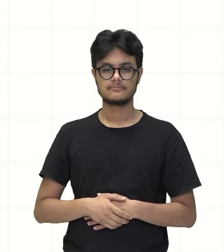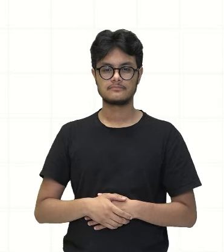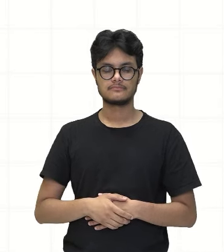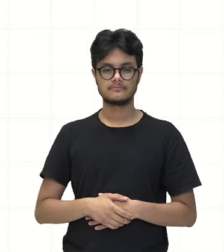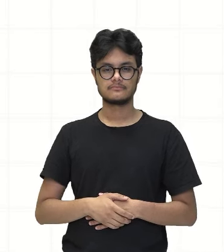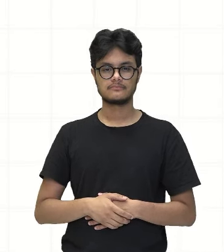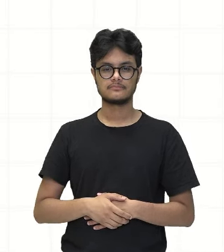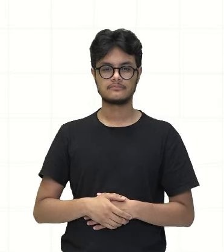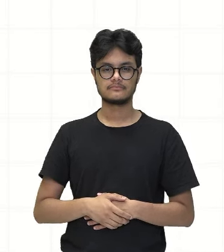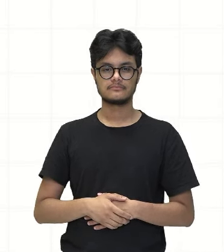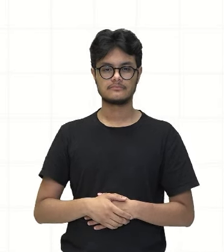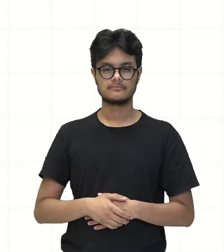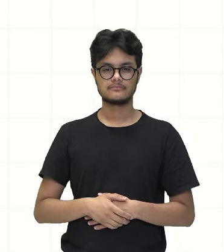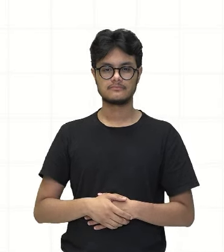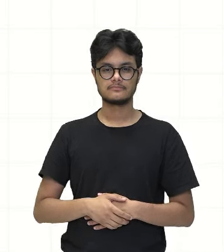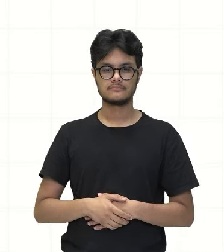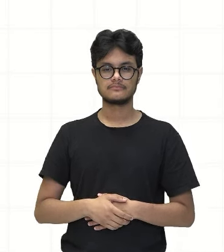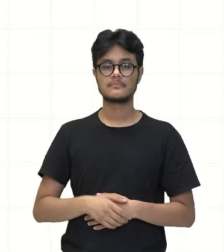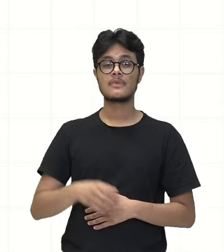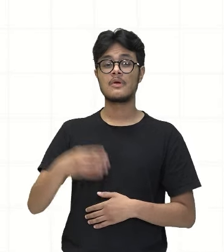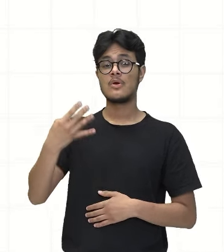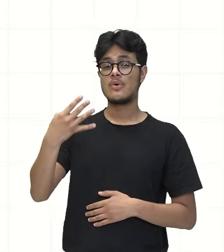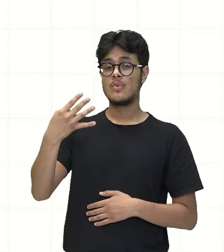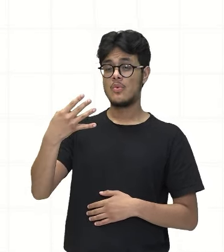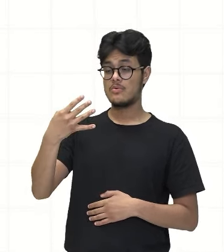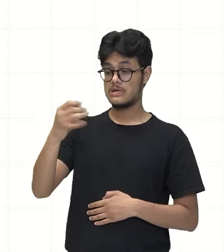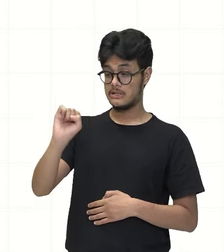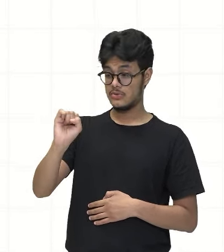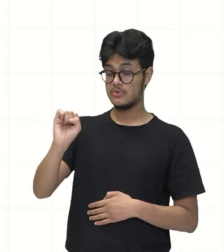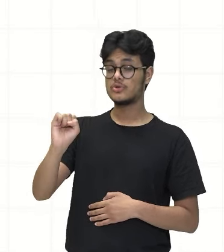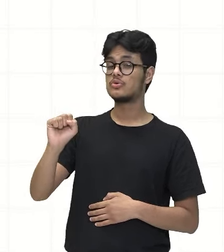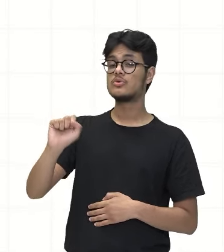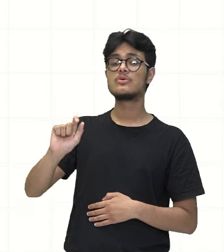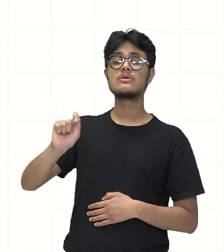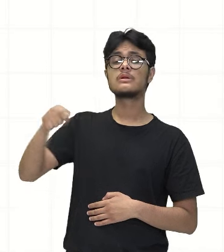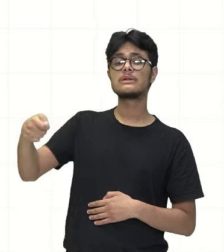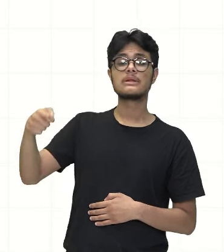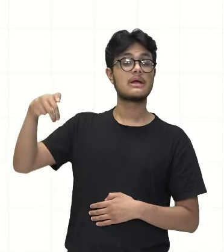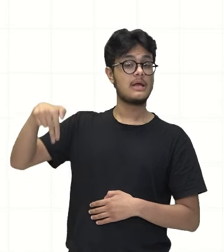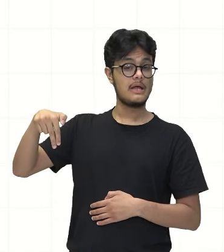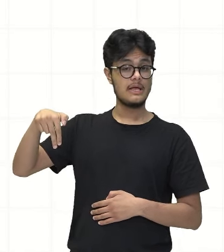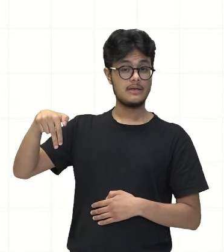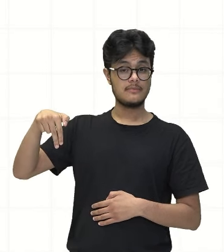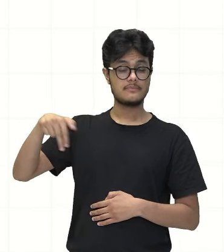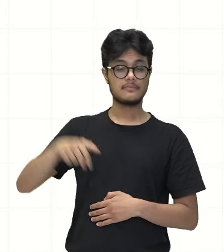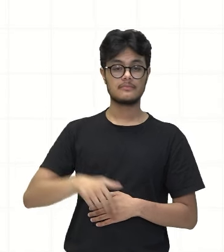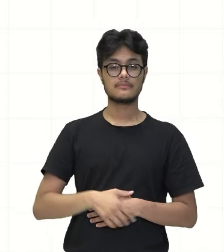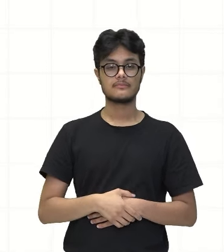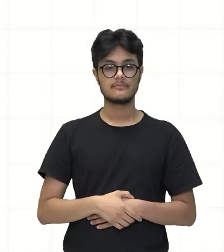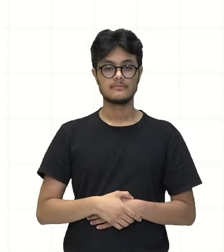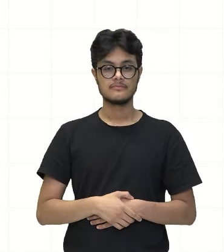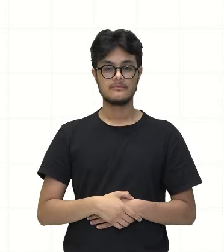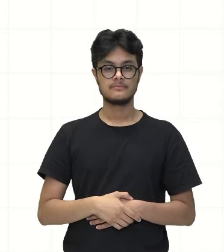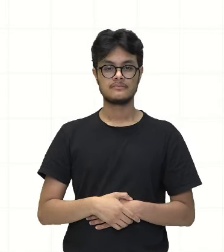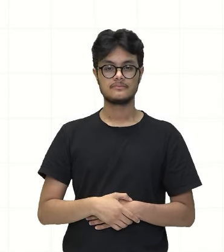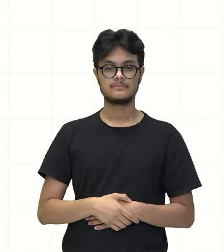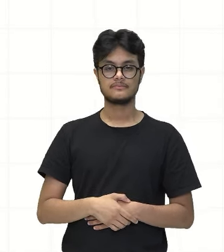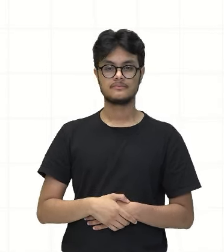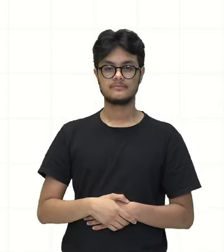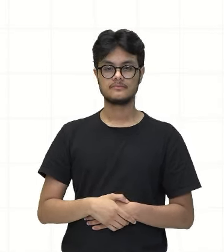Esse 48 eu vou chamar de N, tá? Só para combinar aí com as fórmulas que a gente está